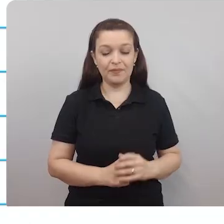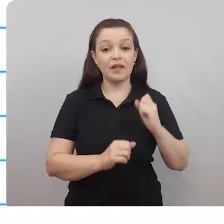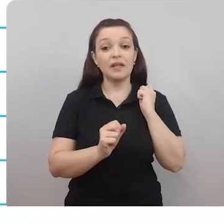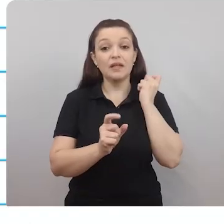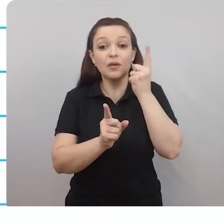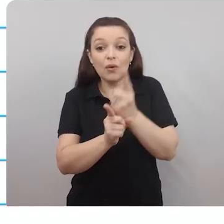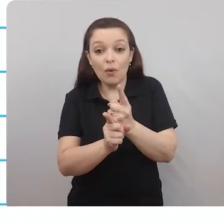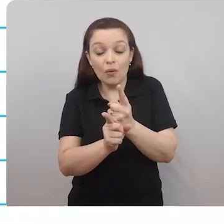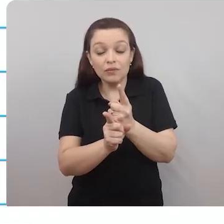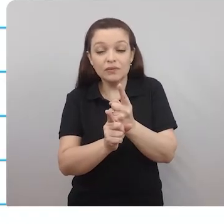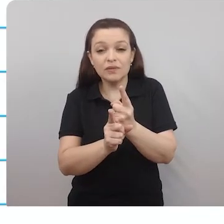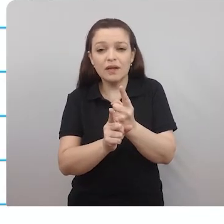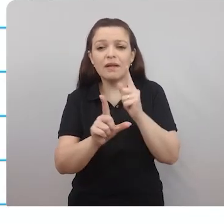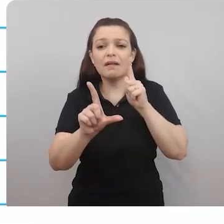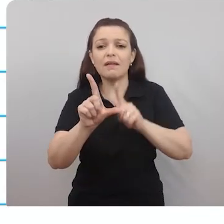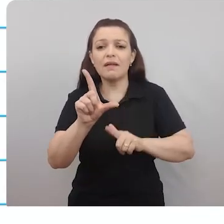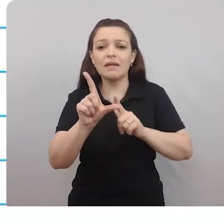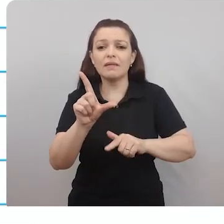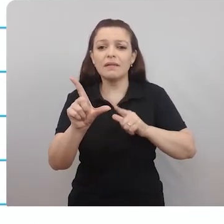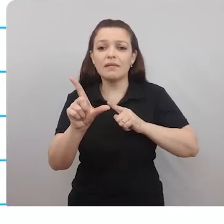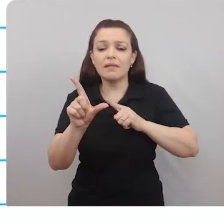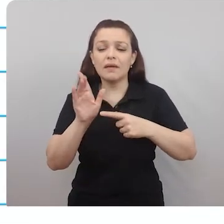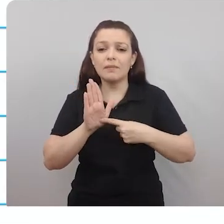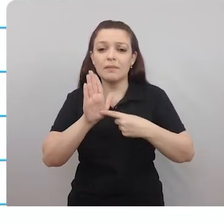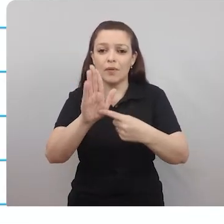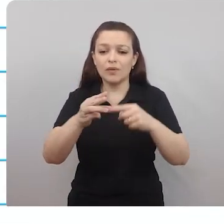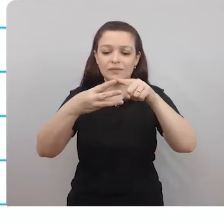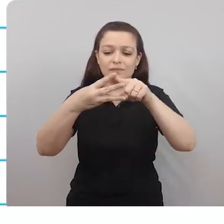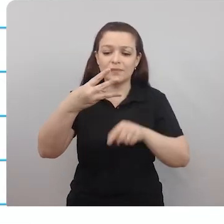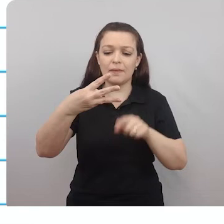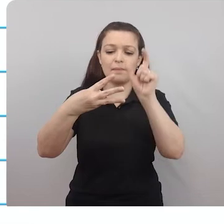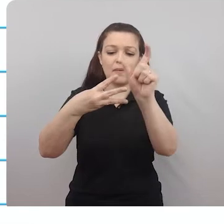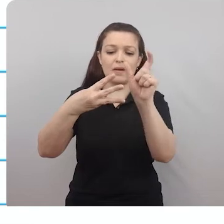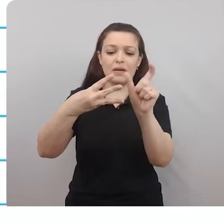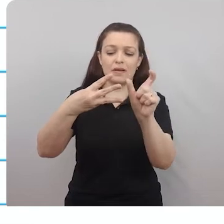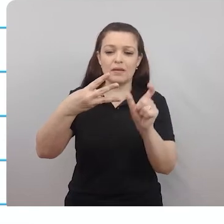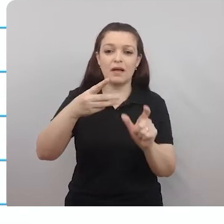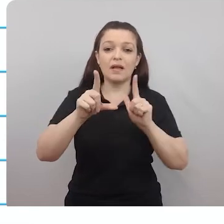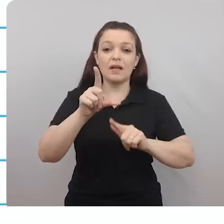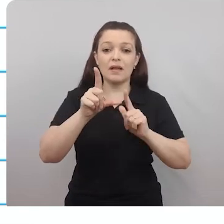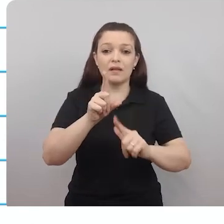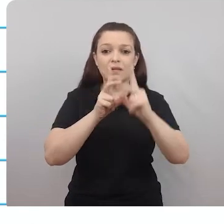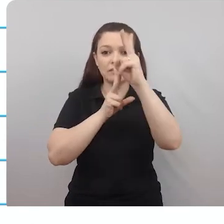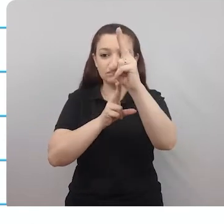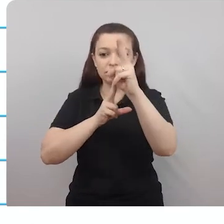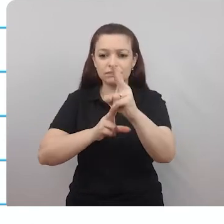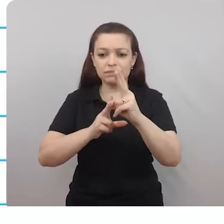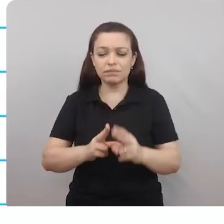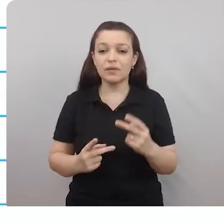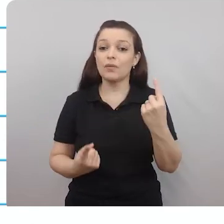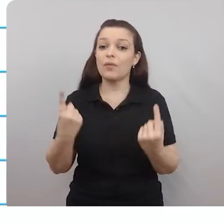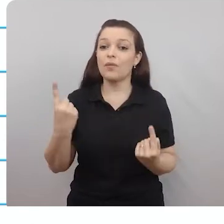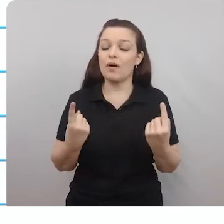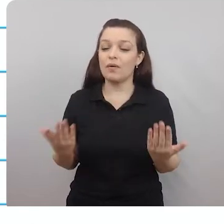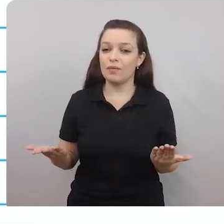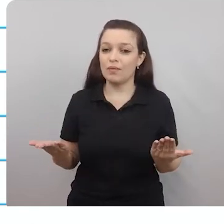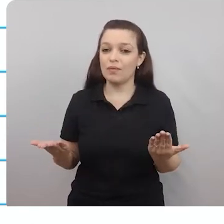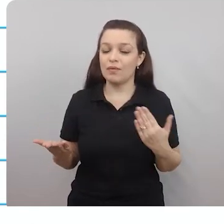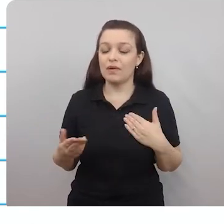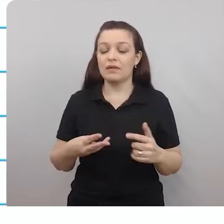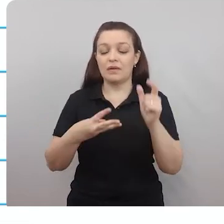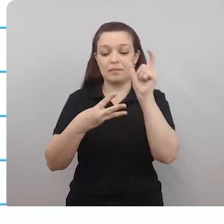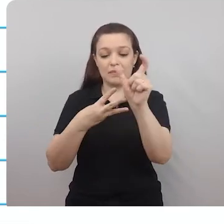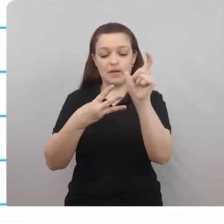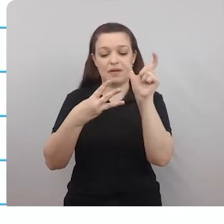Encontre a letra que aparece nas três palavras abaixo. Então, eu tenho três